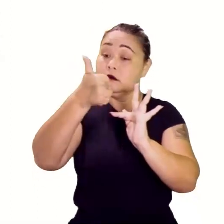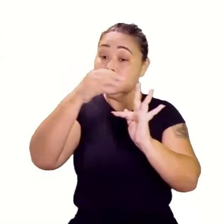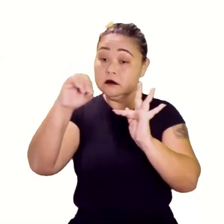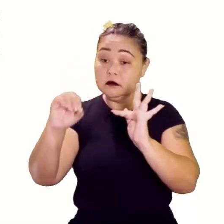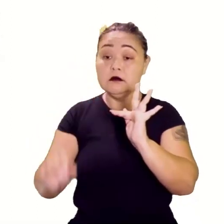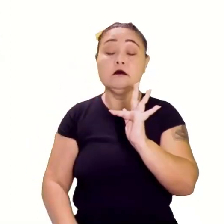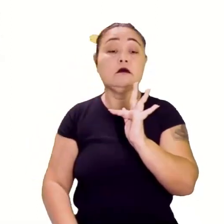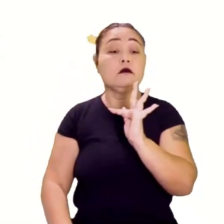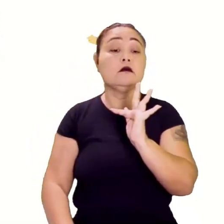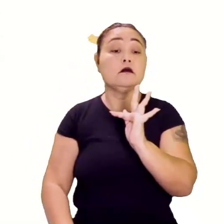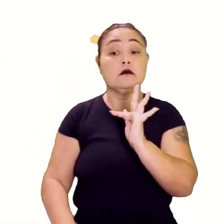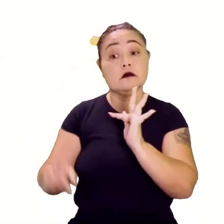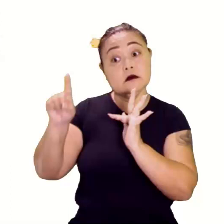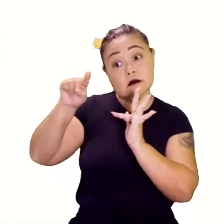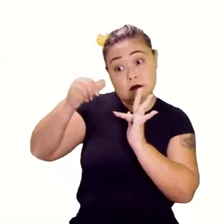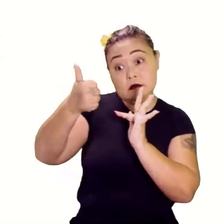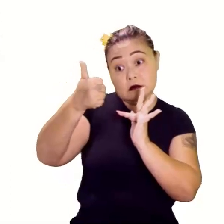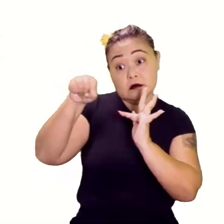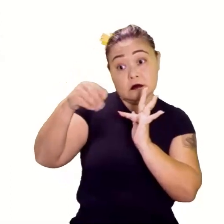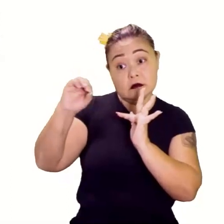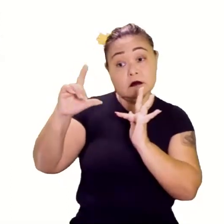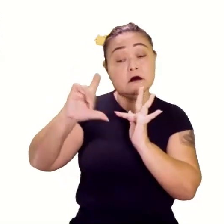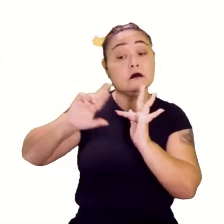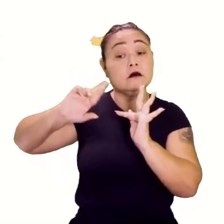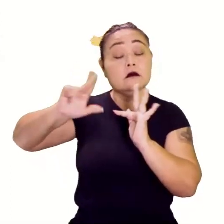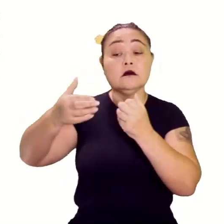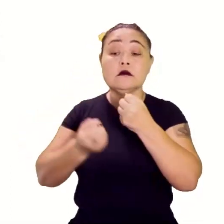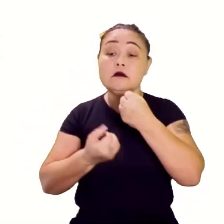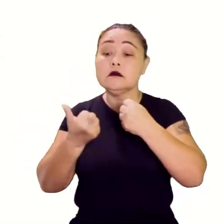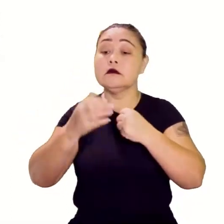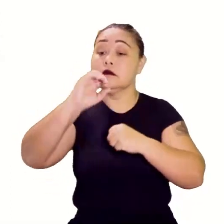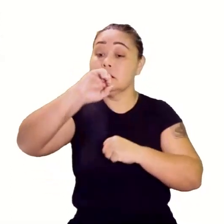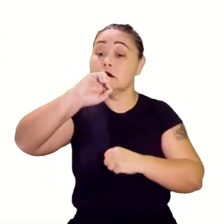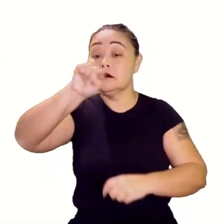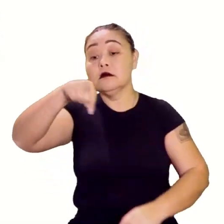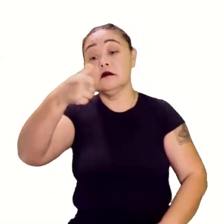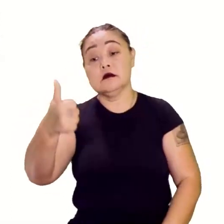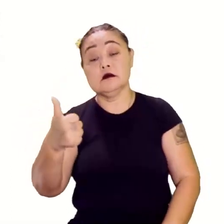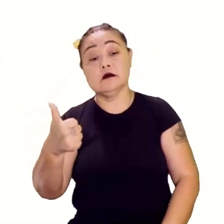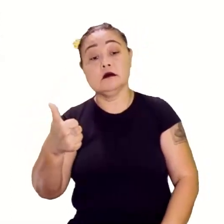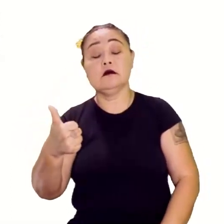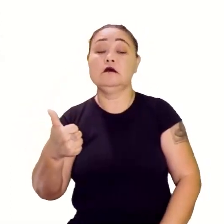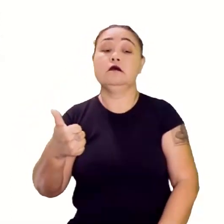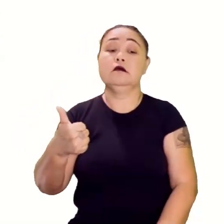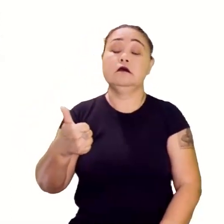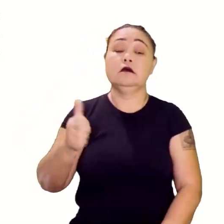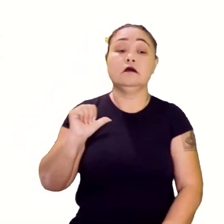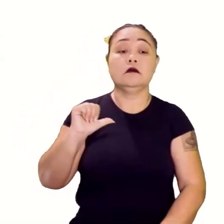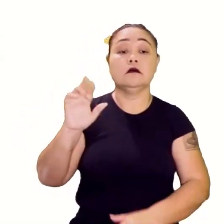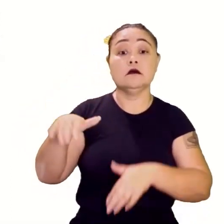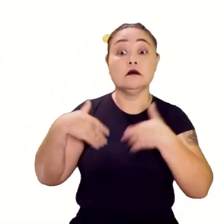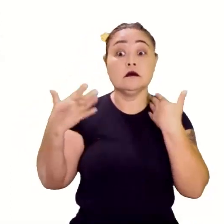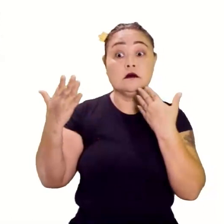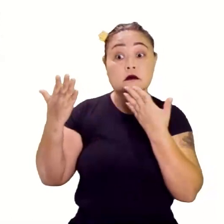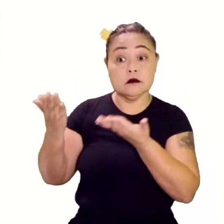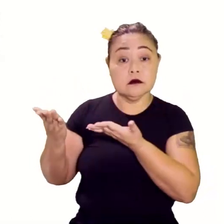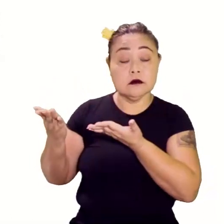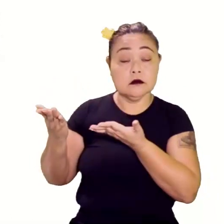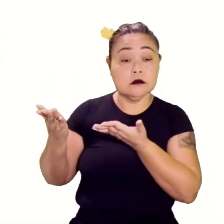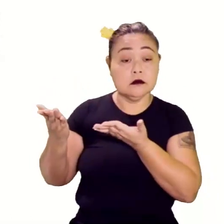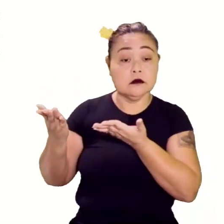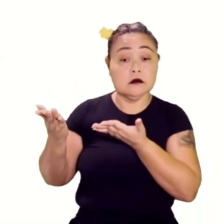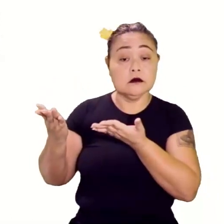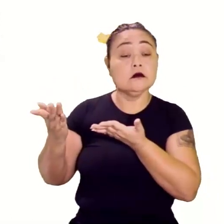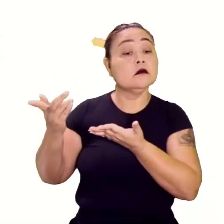ponto 1 e 0, né? Diferente da exponencial, que passava no ponto 0 e 1. Então, nesse caso,